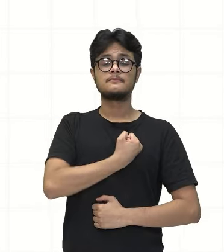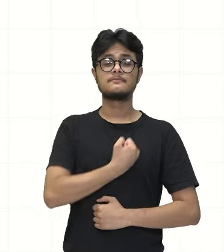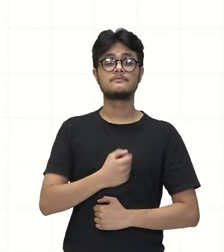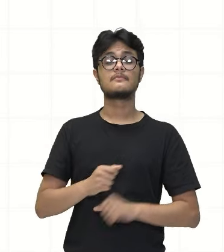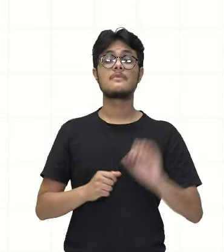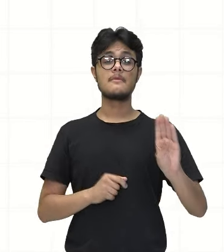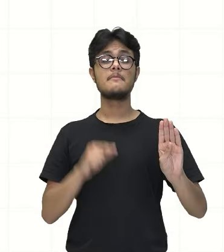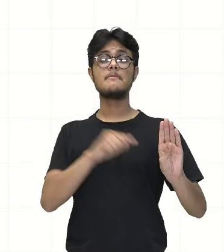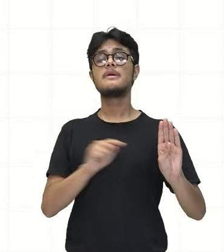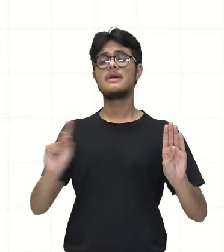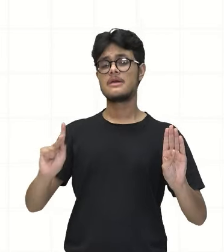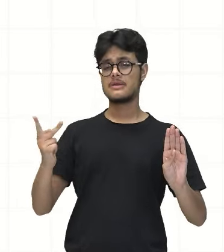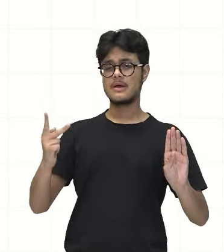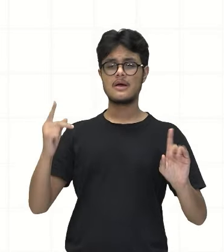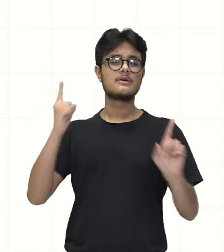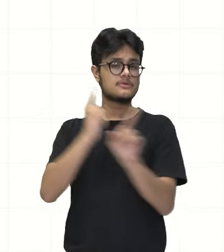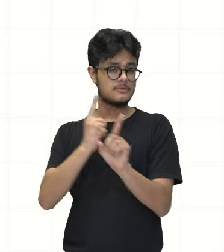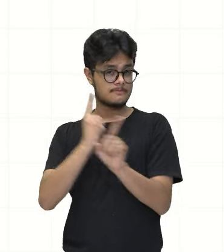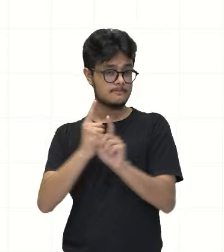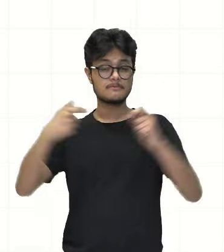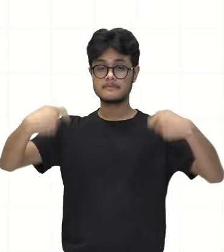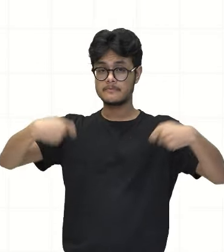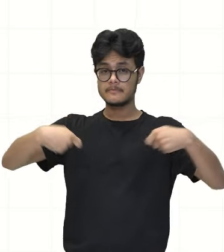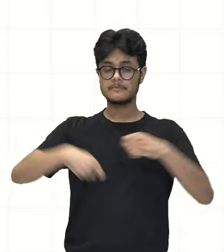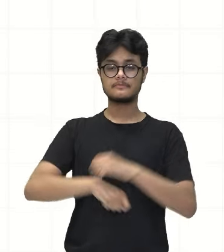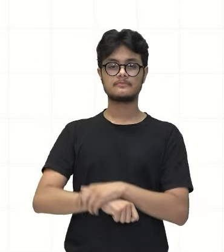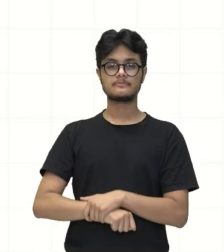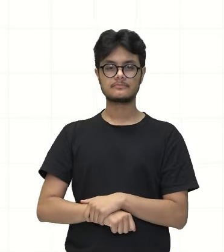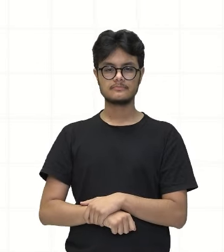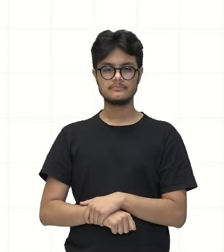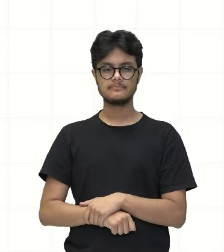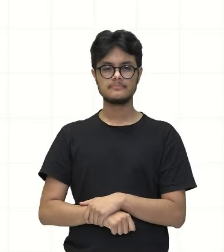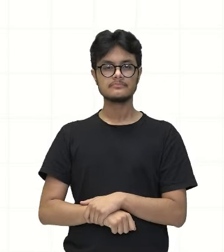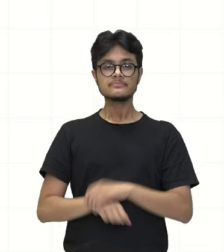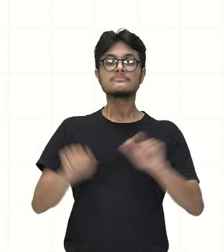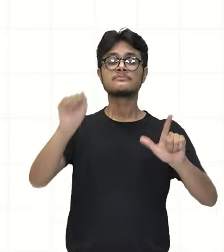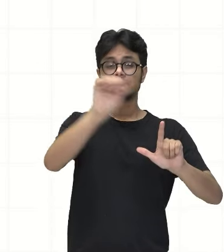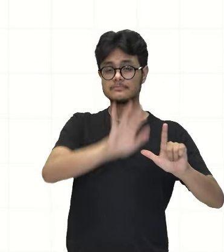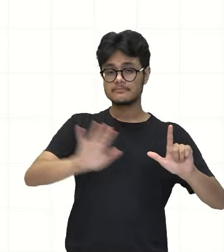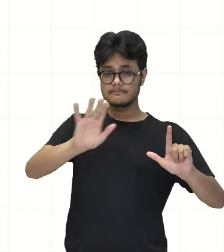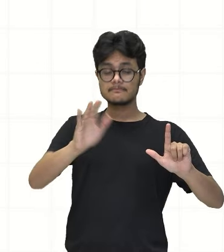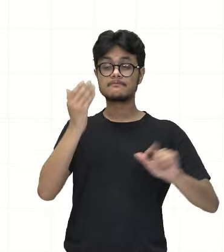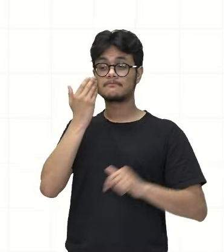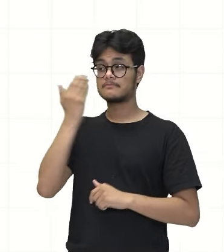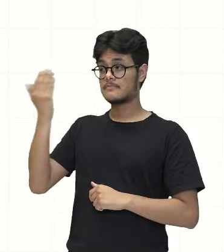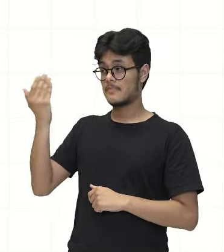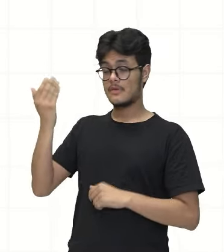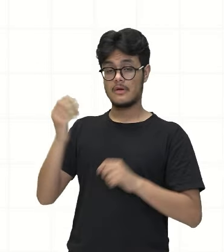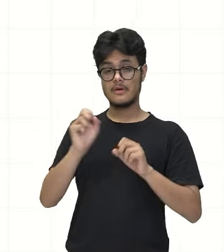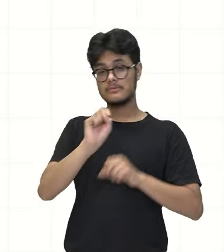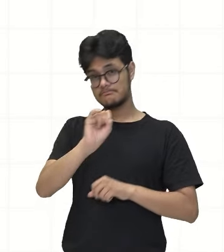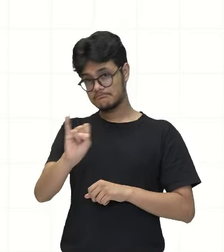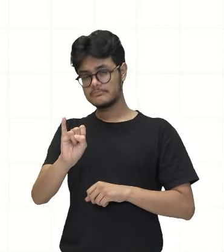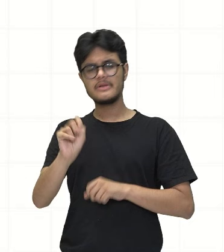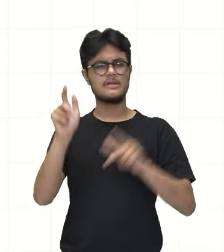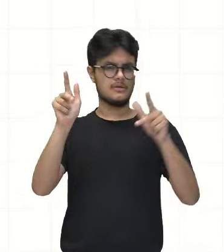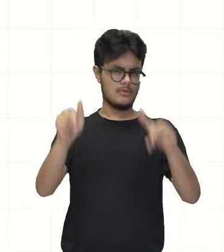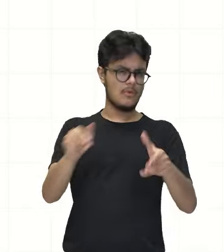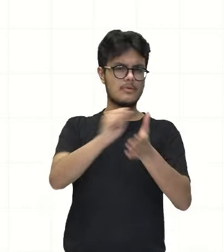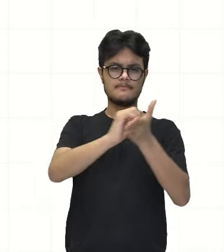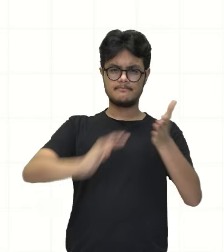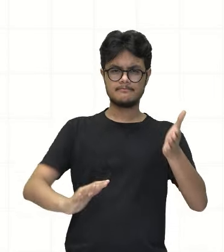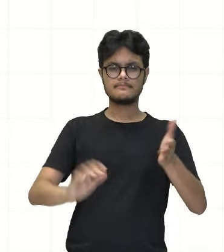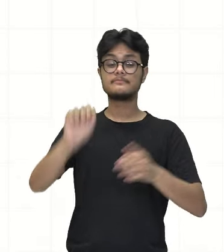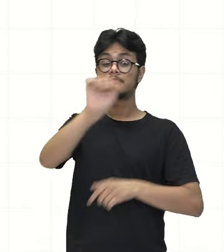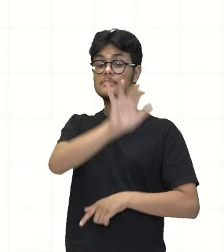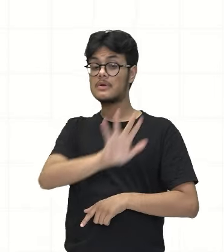B e H indicadas no triângulo retângulo a seguir. Então, olha só, de novo, né, a gente olha para a